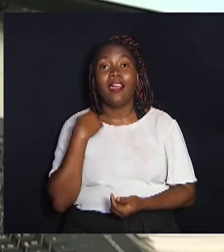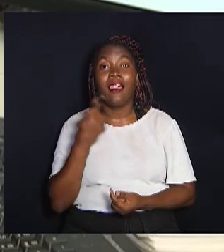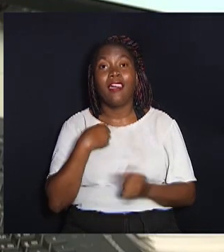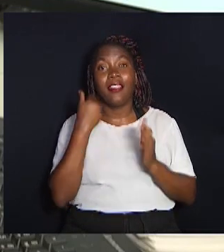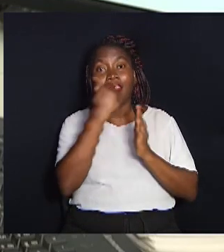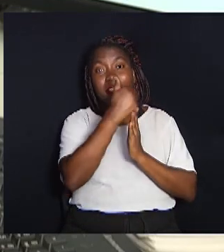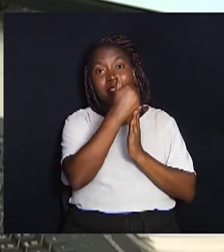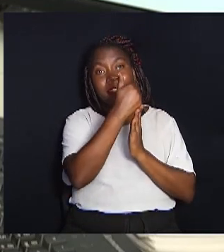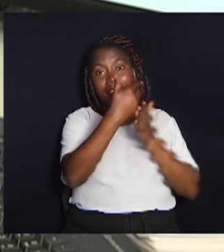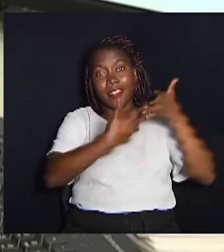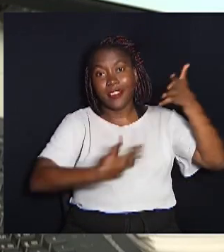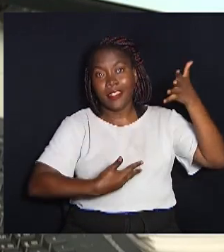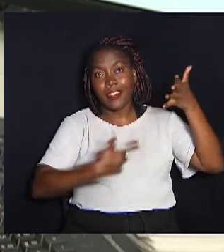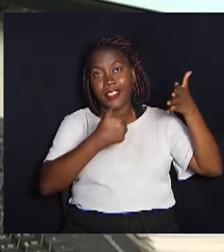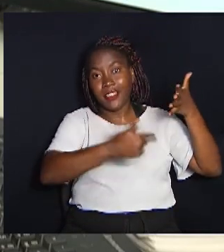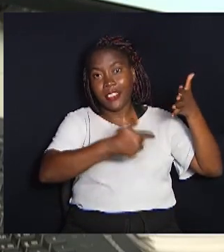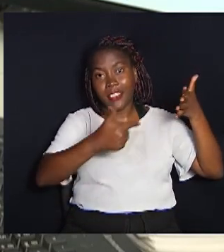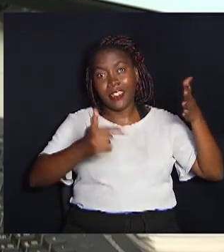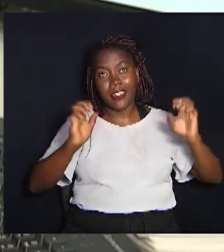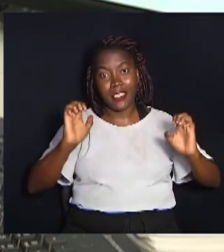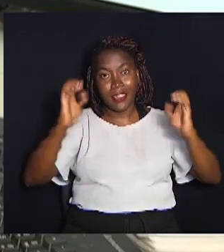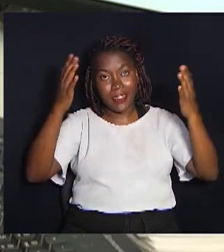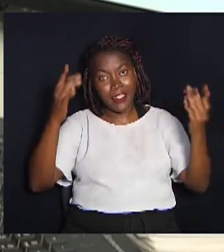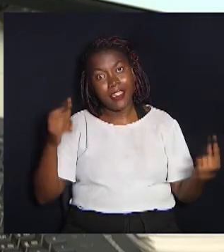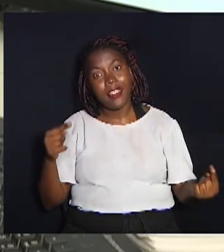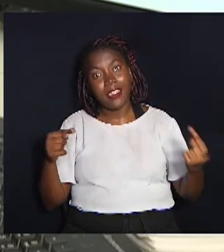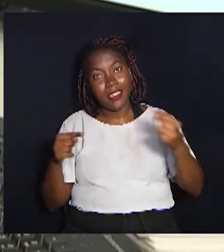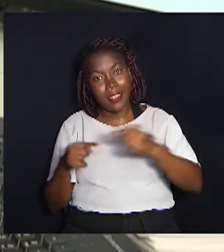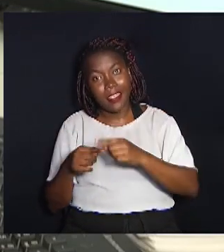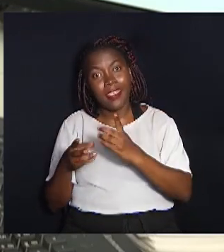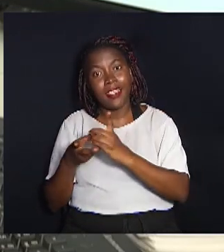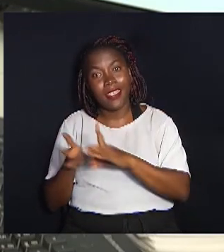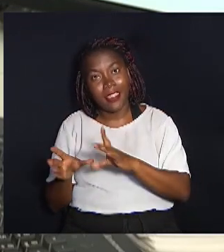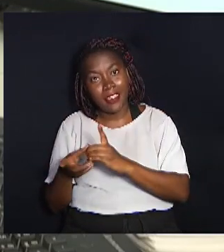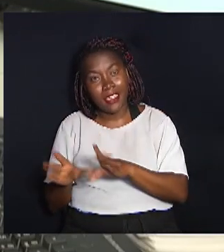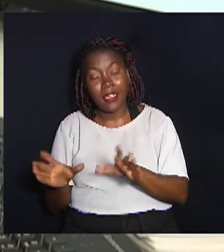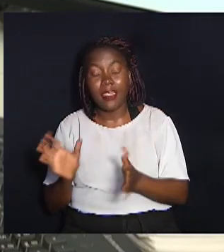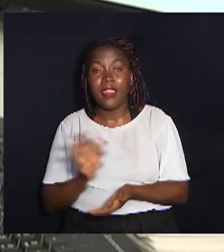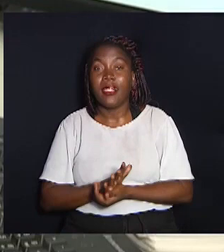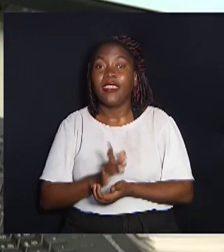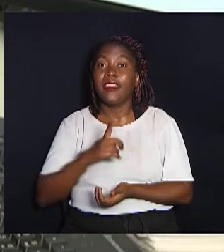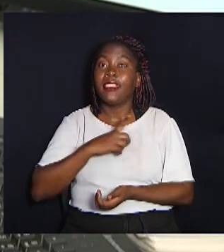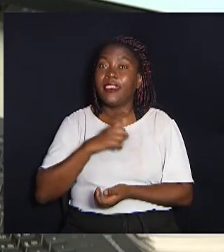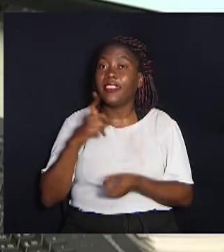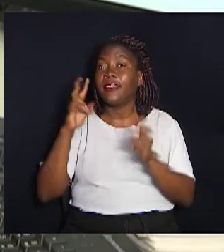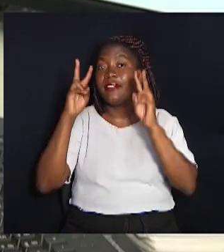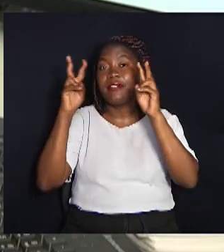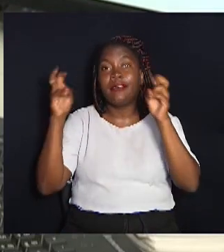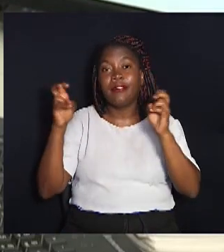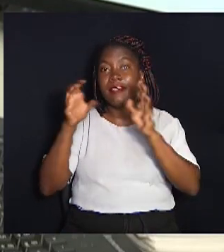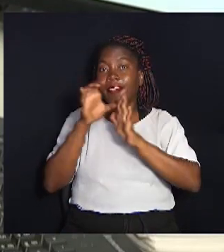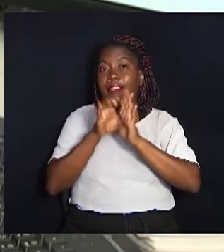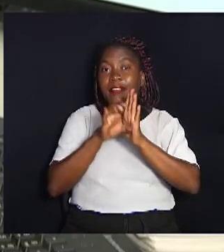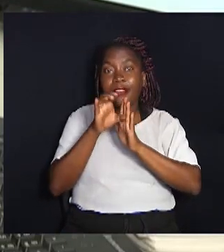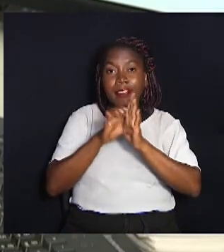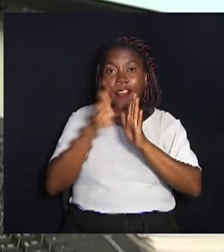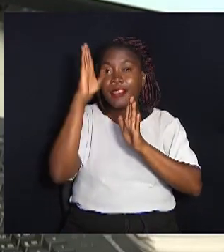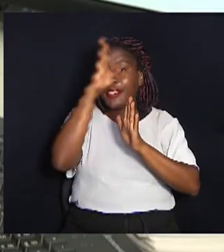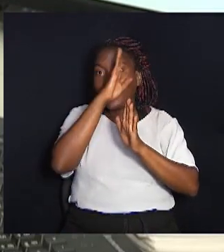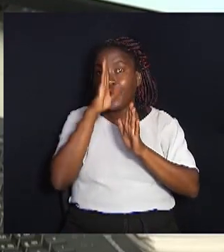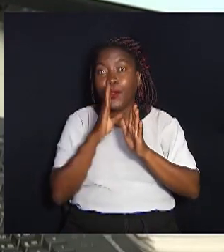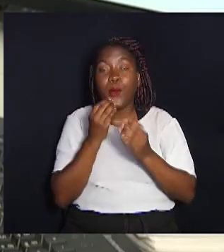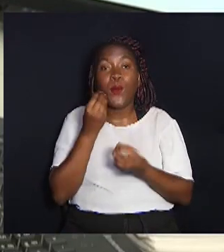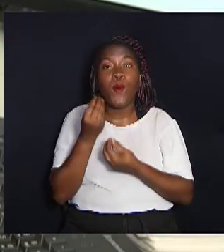22 eventos que estão relacionados então com a democracia. Então a gente tem assuntos sobre as constituições do Brasil, como